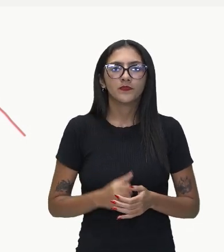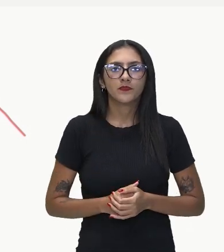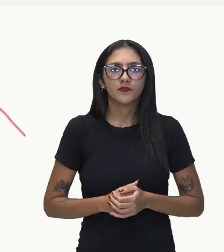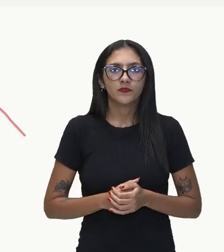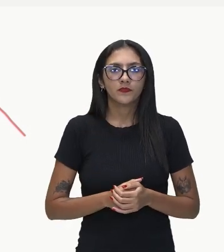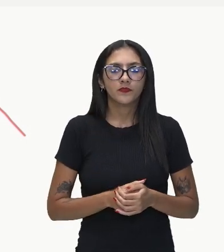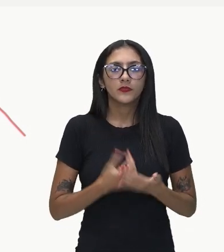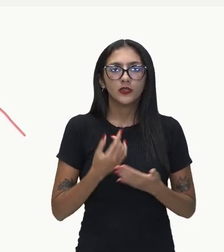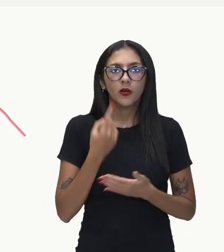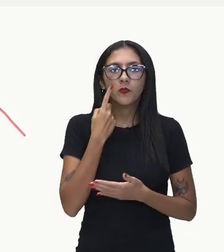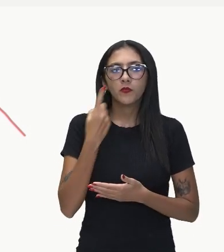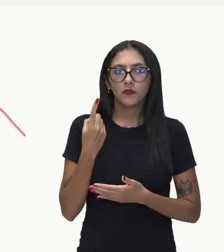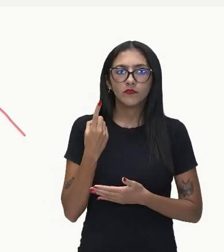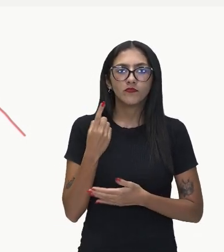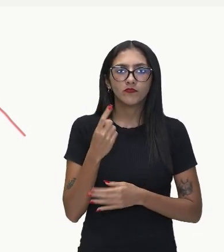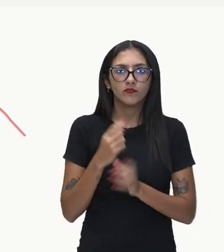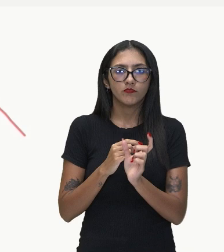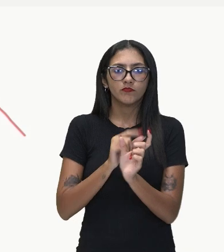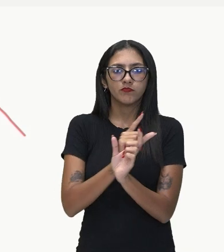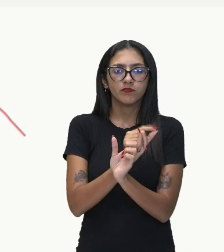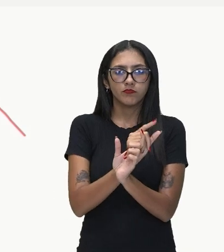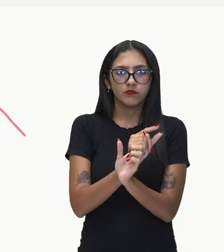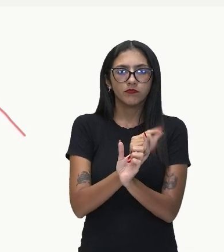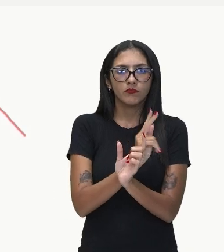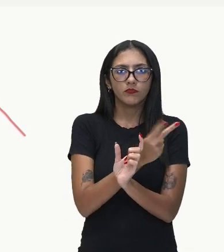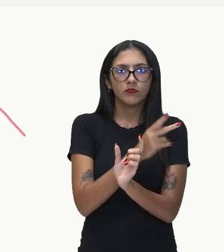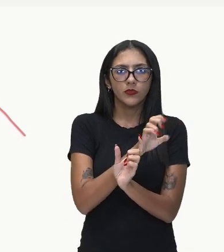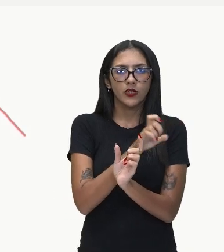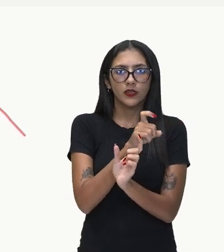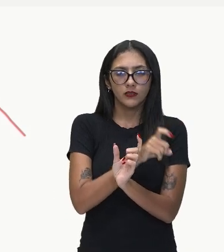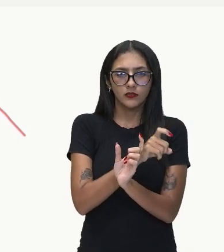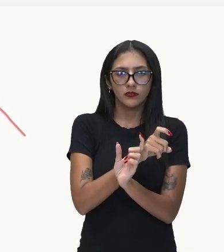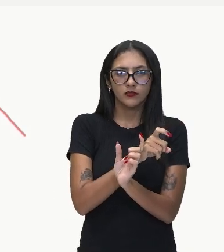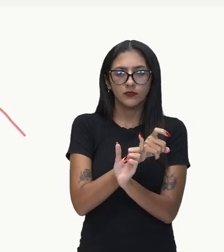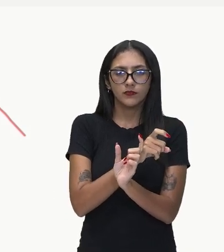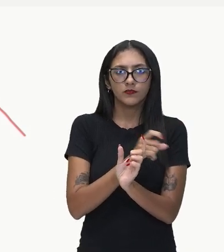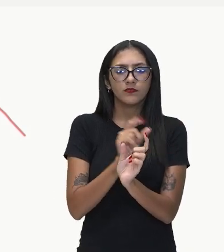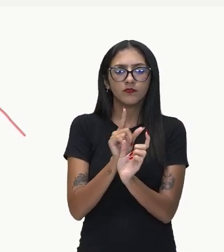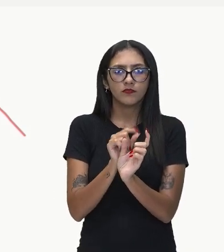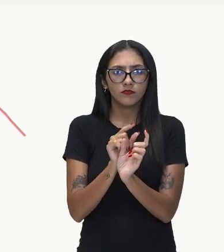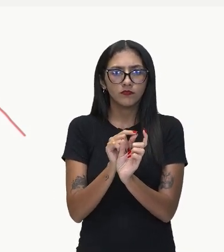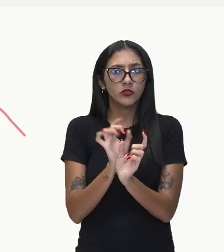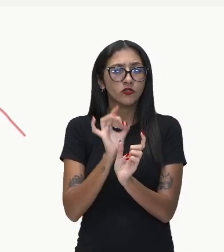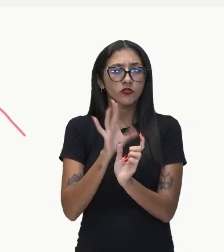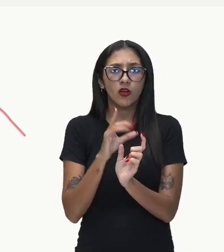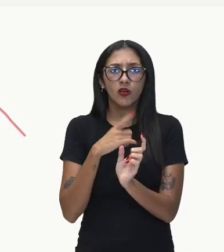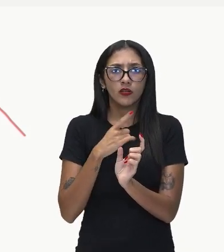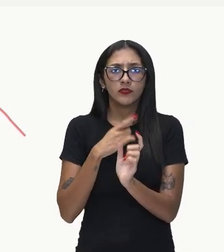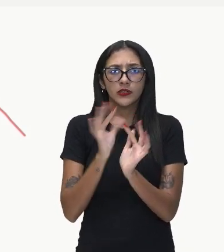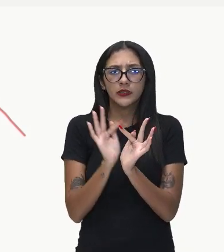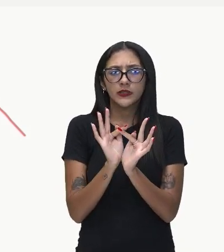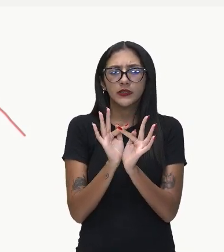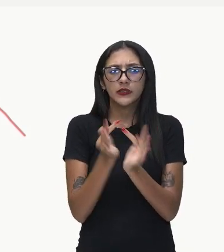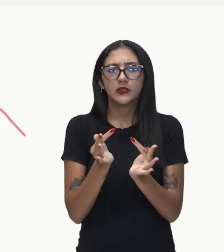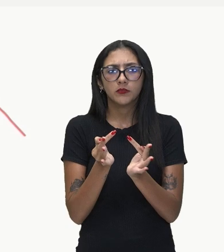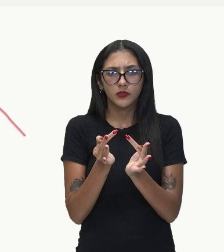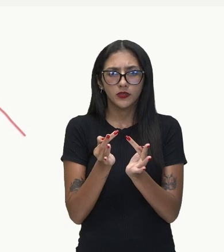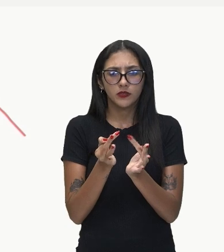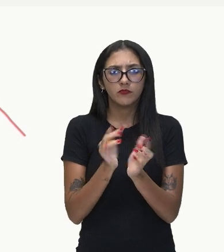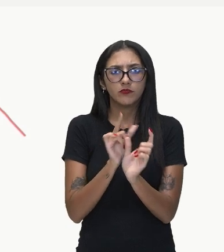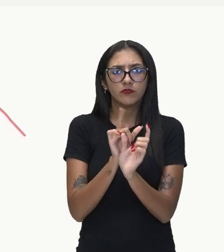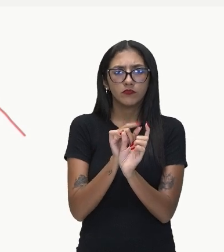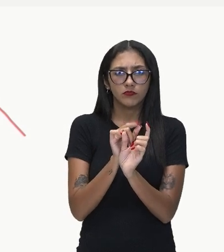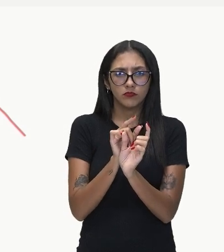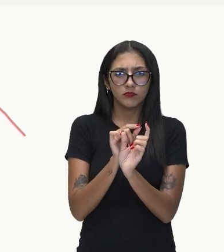hexa. E observe que na cadeia carbônica você só faz ligações simples. Então, o infixo é